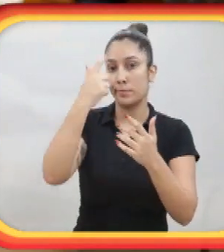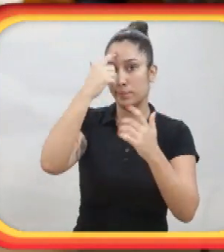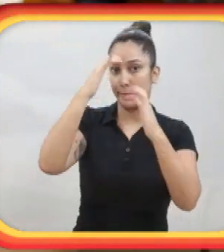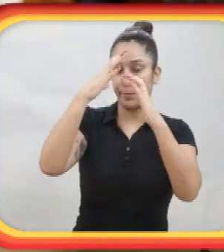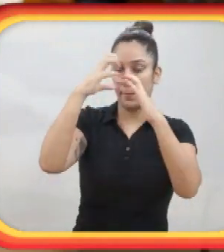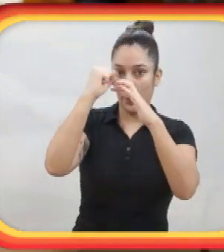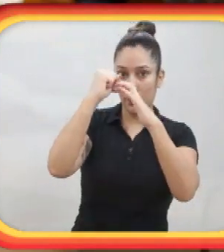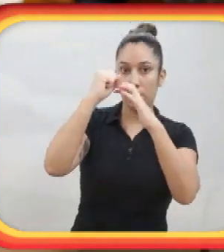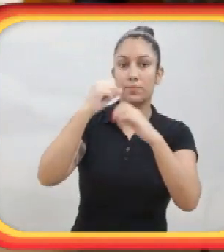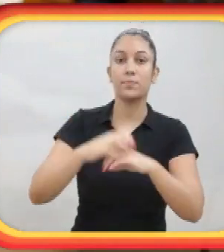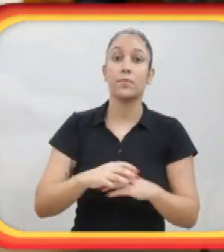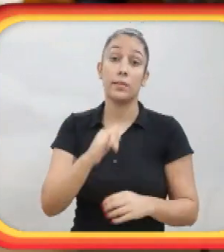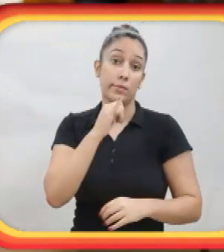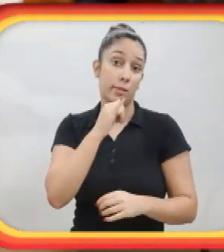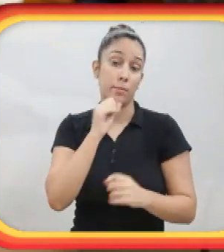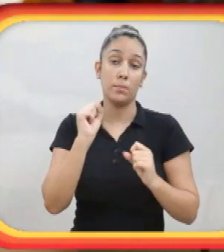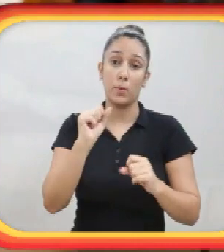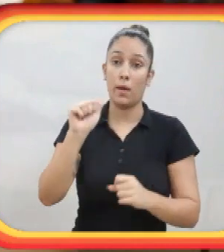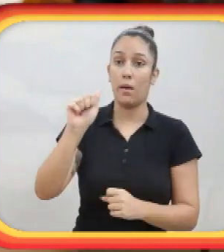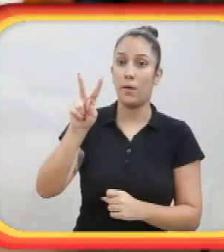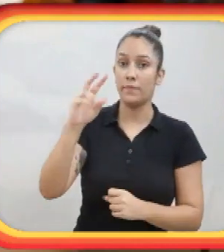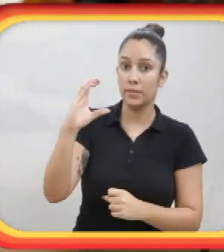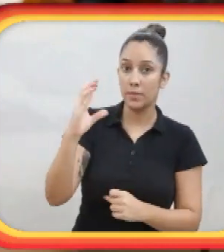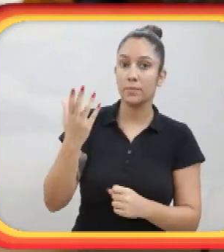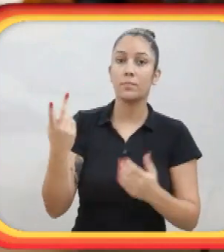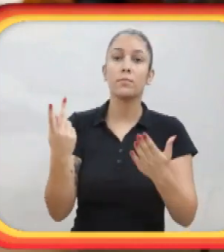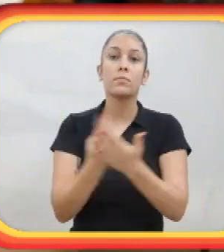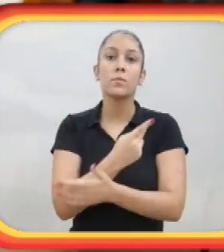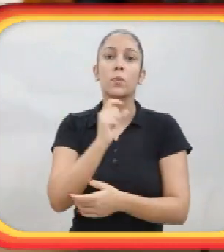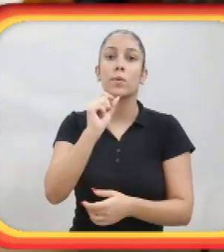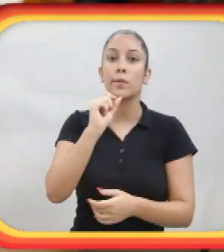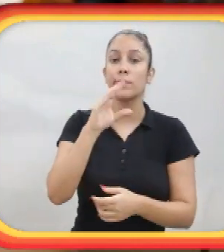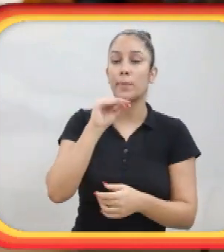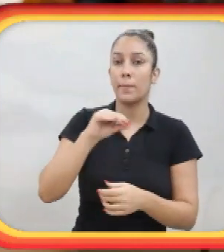também, né? Após um traumatismo crânioencefálico, por exemplo,